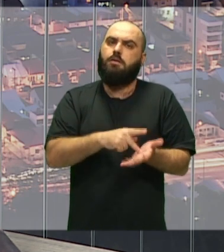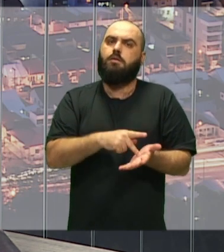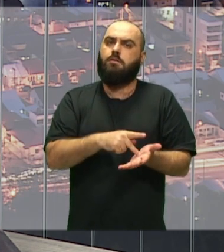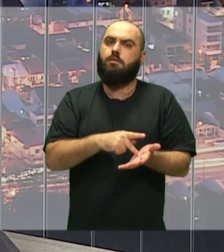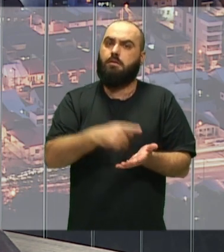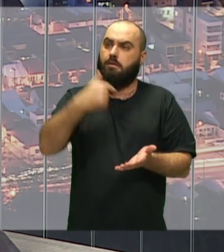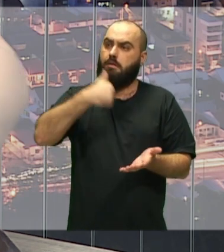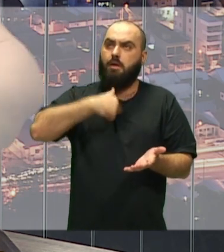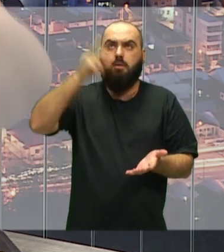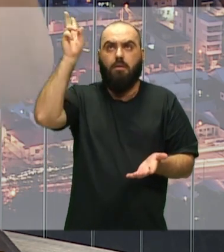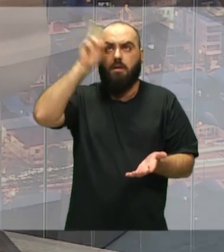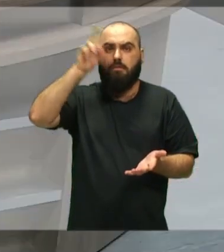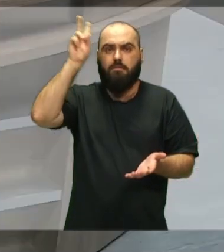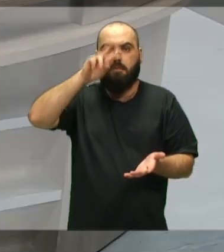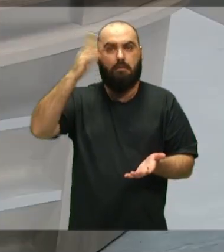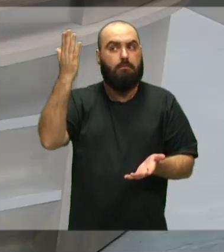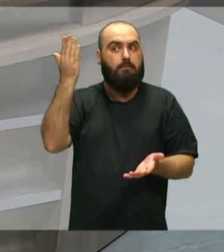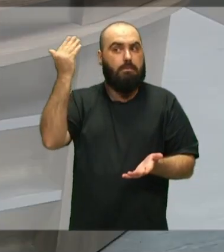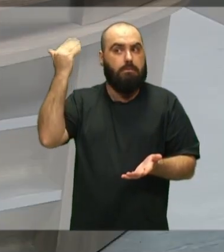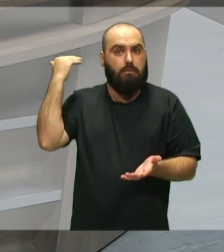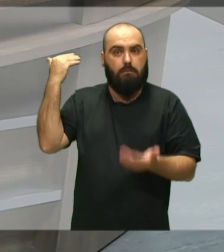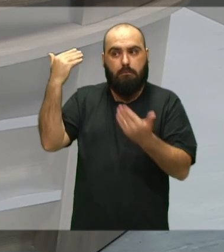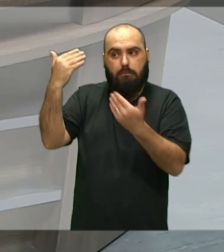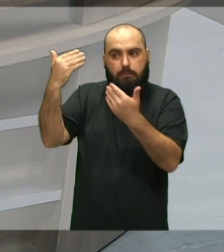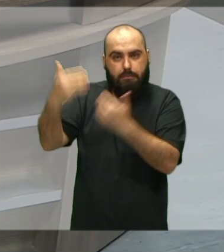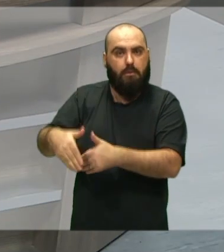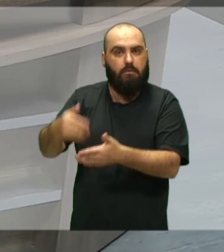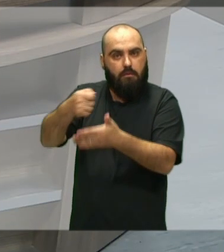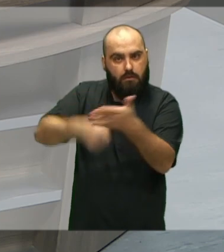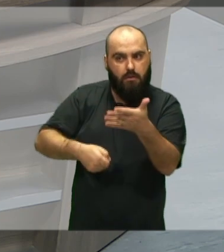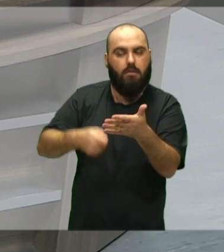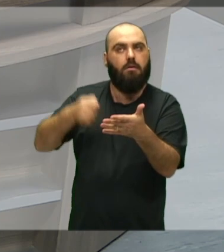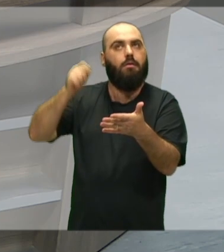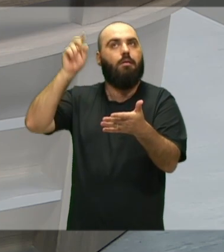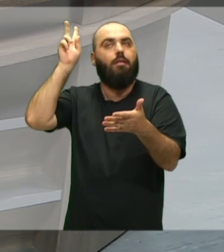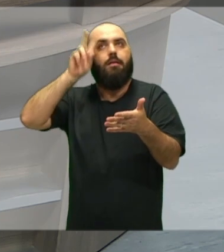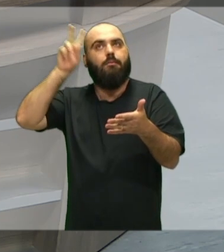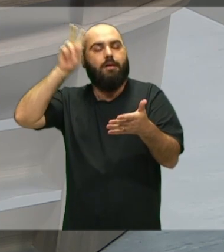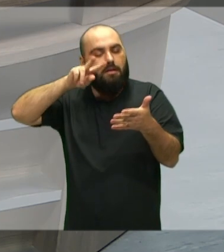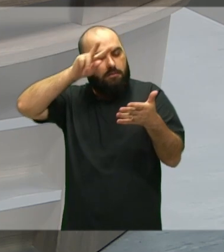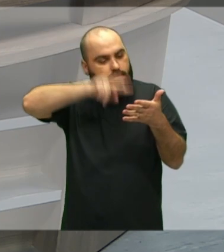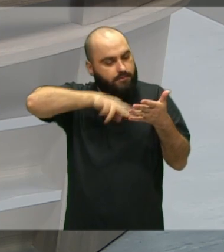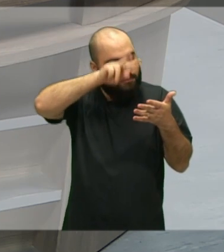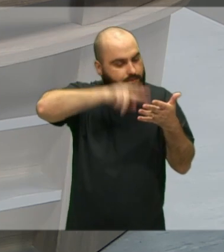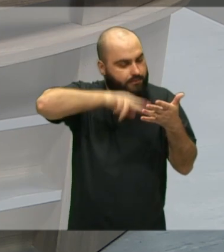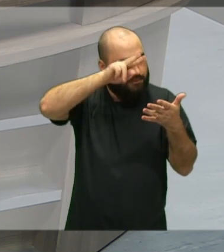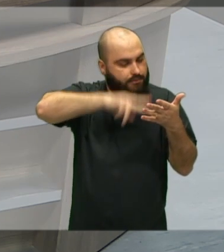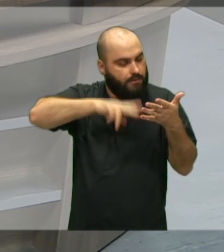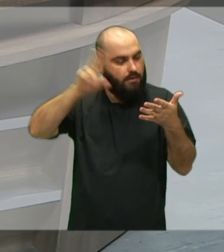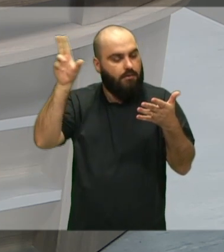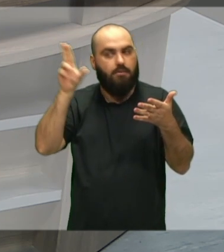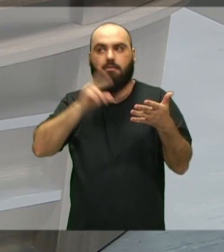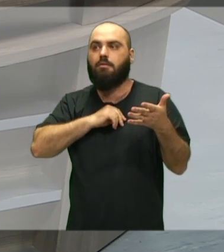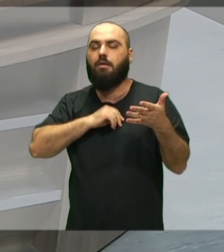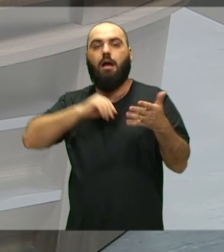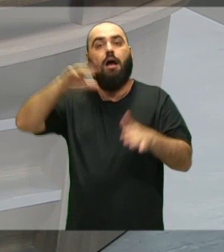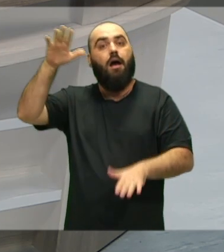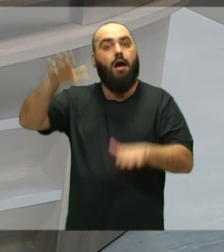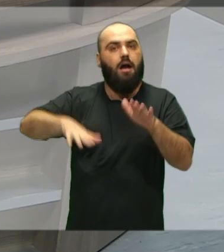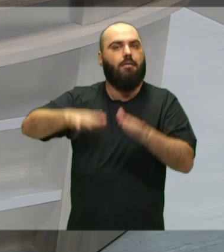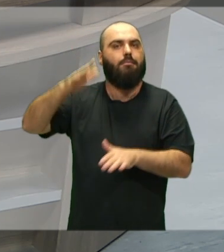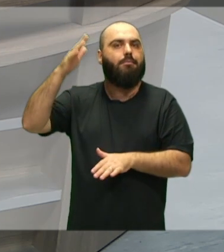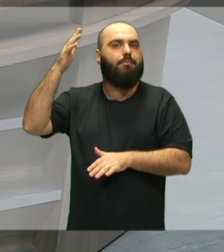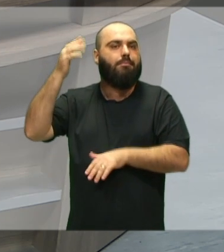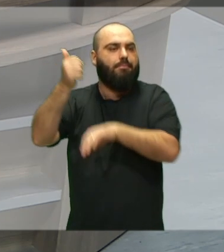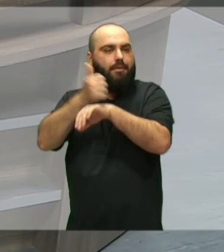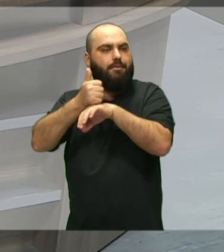como eu relembrei muita coisa, eu da minha época de concurseira relembrei muita coisa, quer dizer, às vezes o profissional que já é advogado há muito tempo, mas